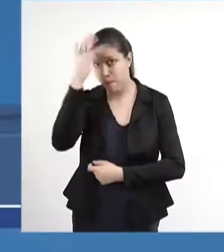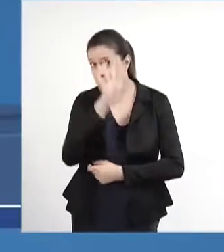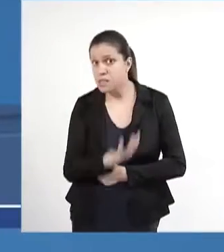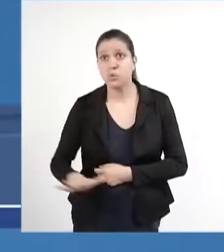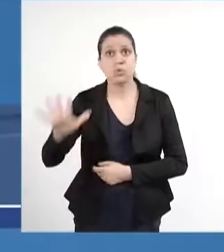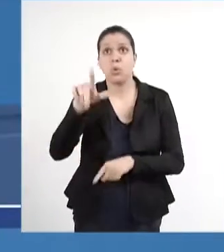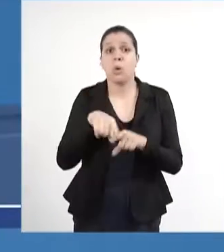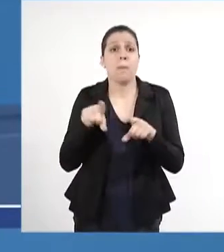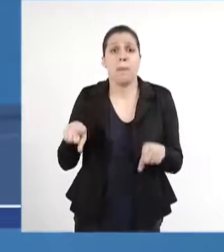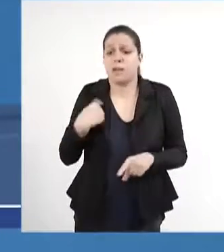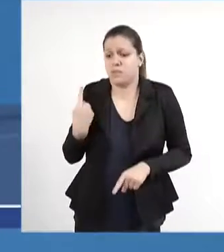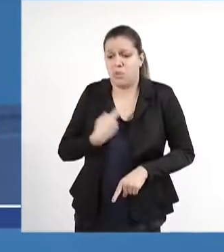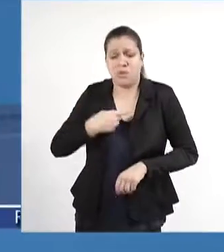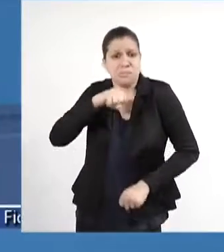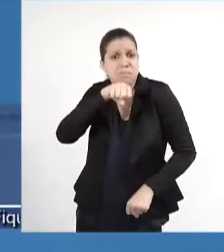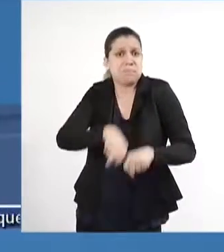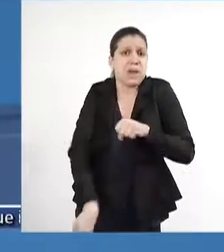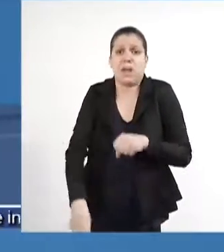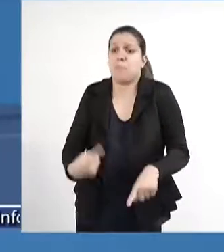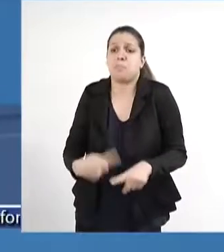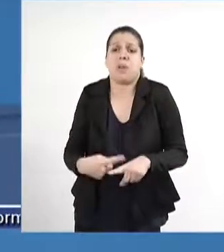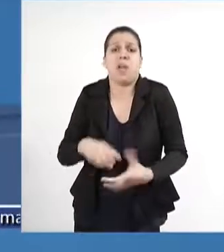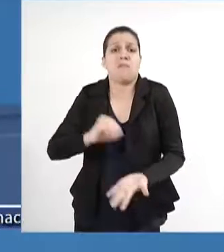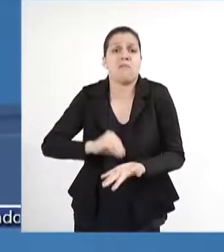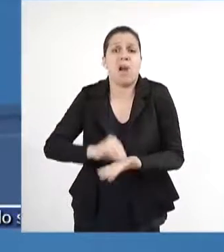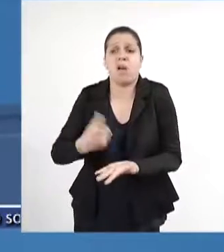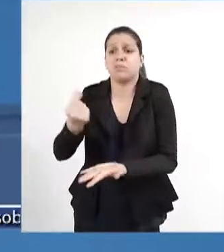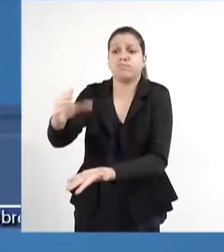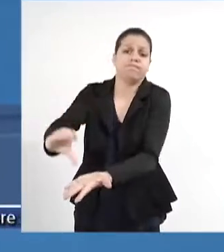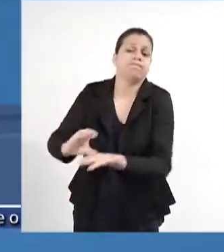Estado não tem esse retorno, né,